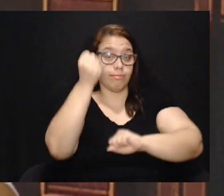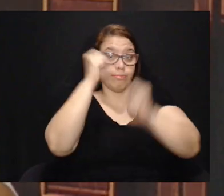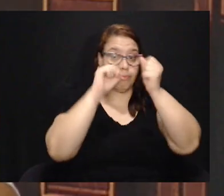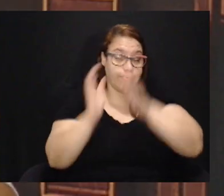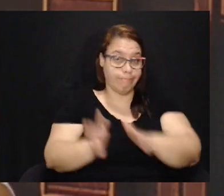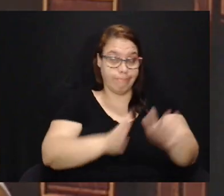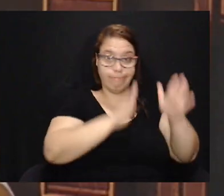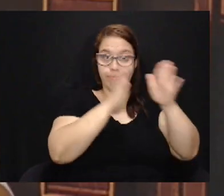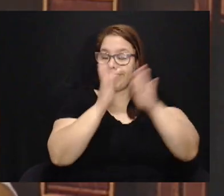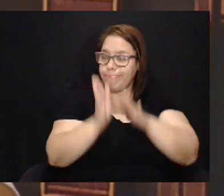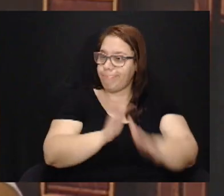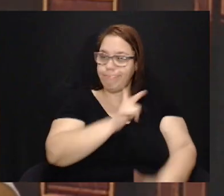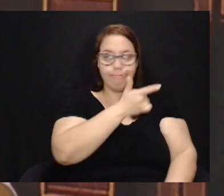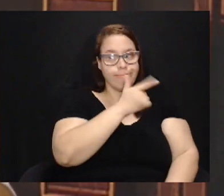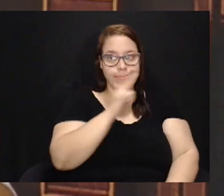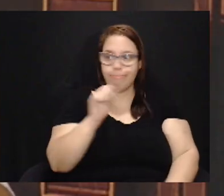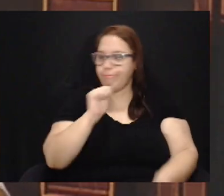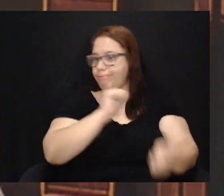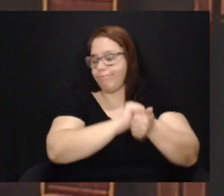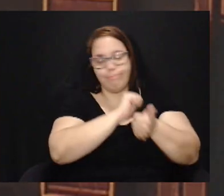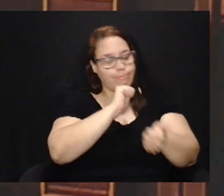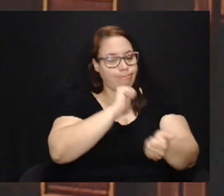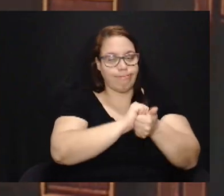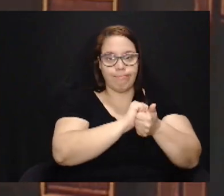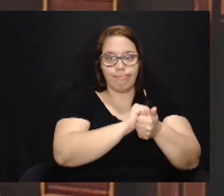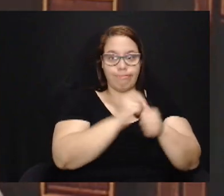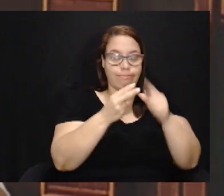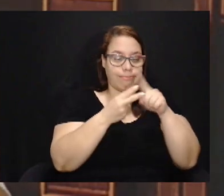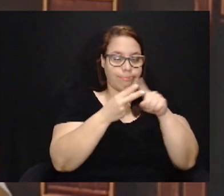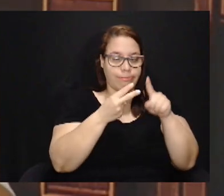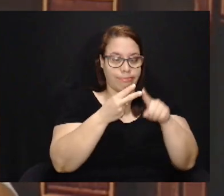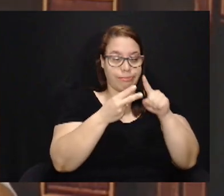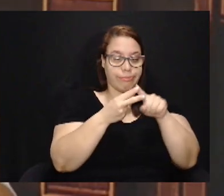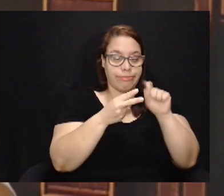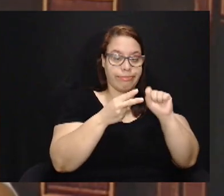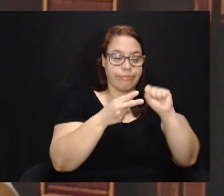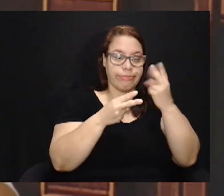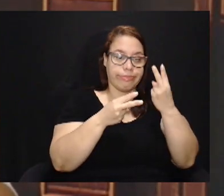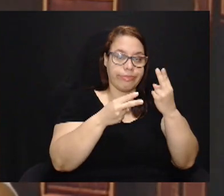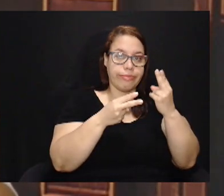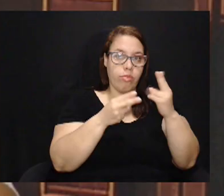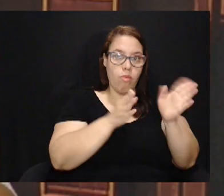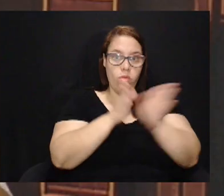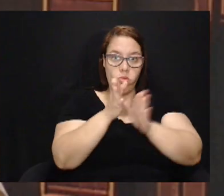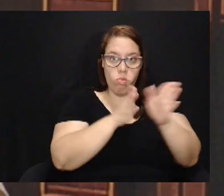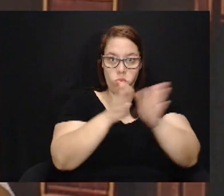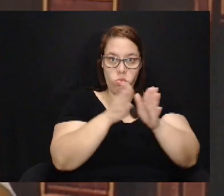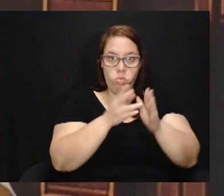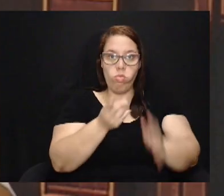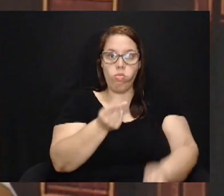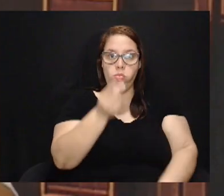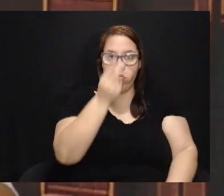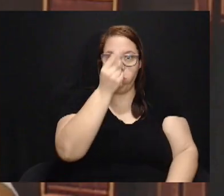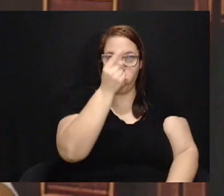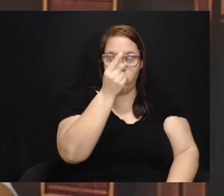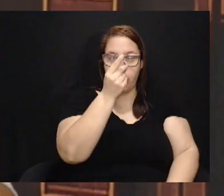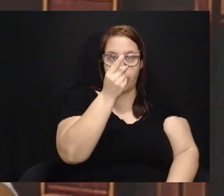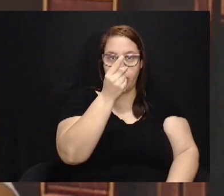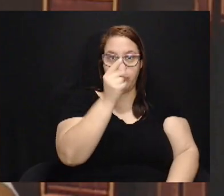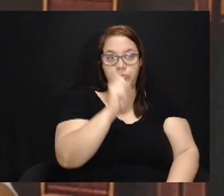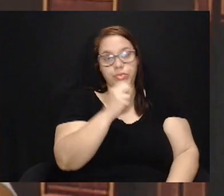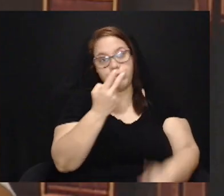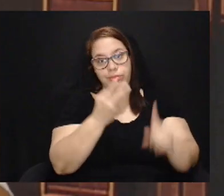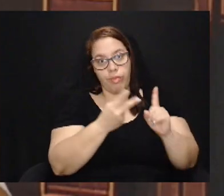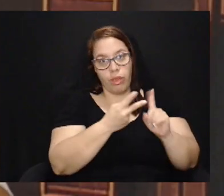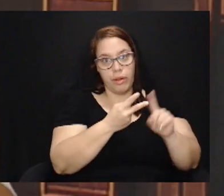de tanta qualidade, por dois motivos, ou por questão de acesso, uma questão financeira, né, e outro é o que a gente está falando aqui,